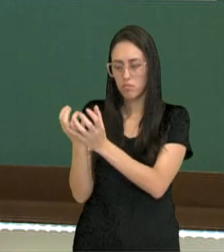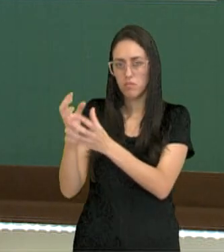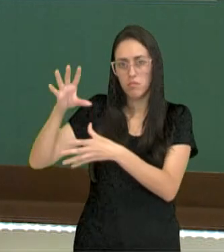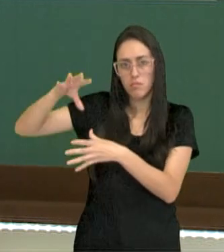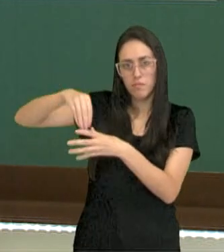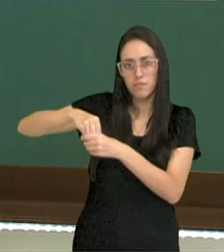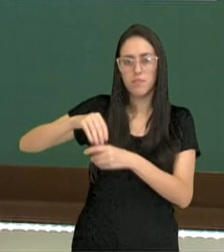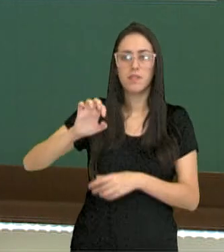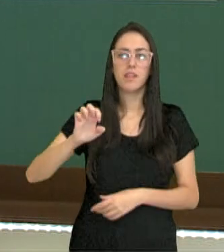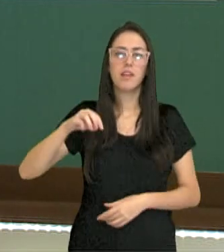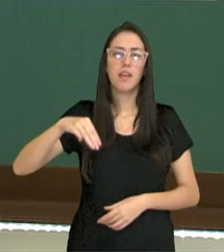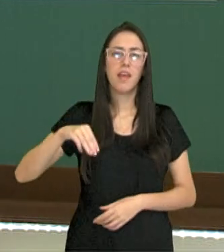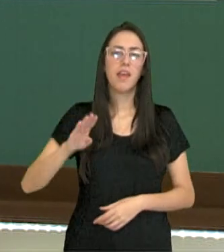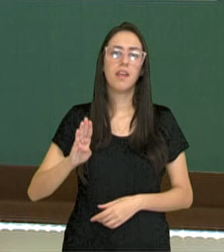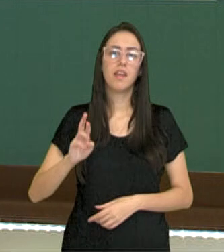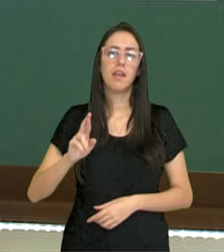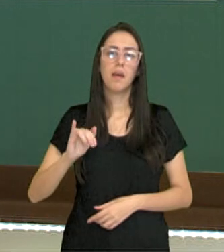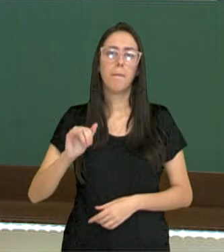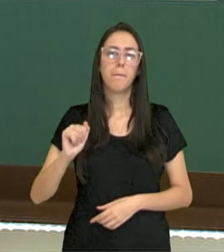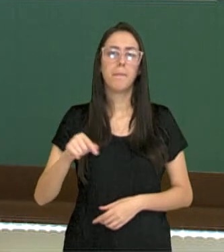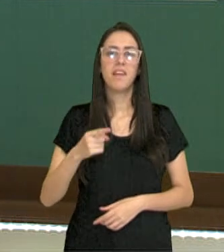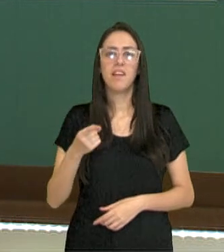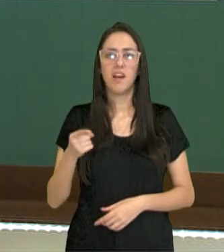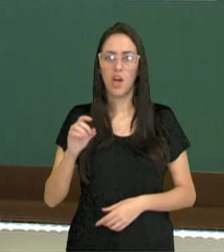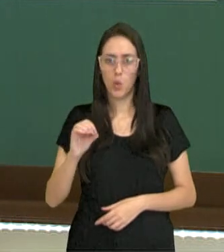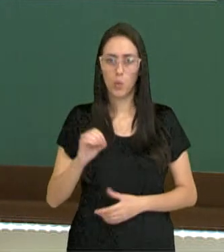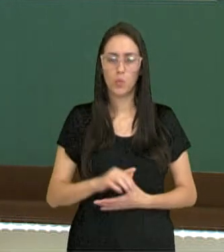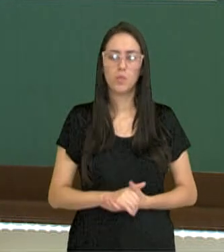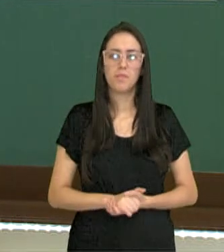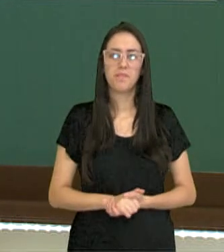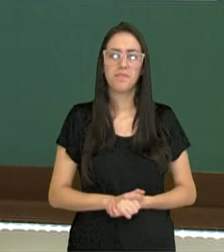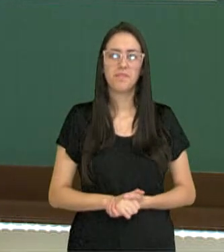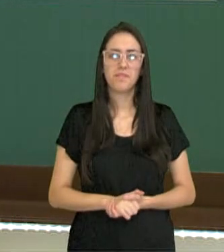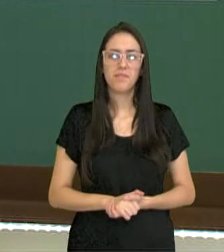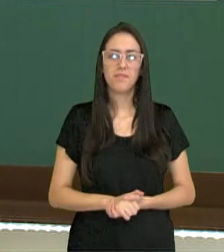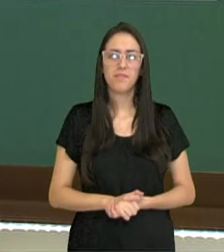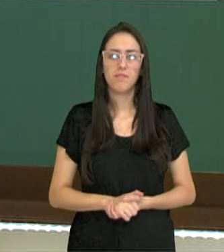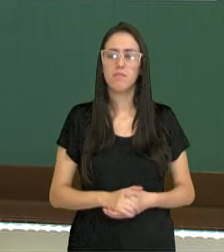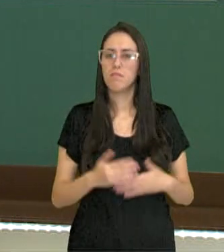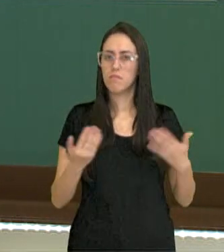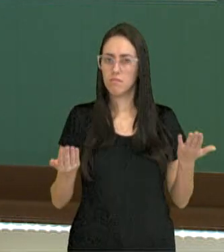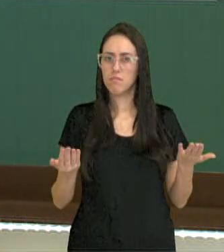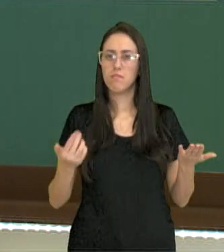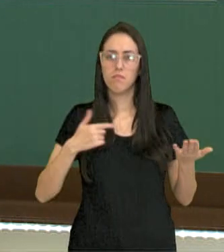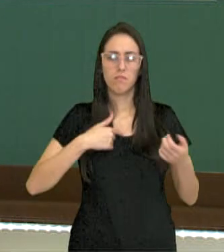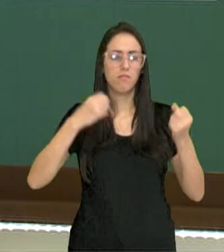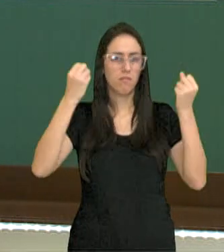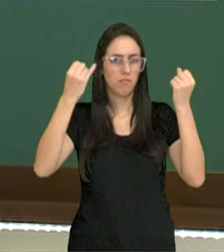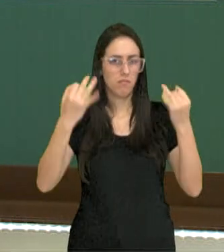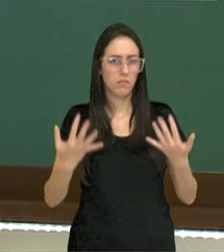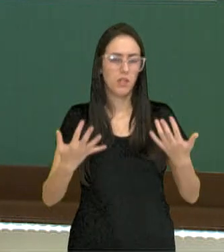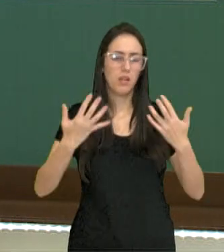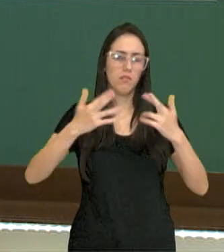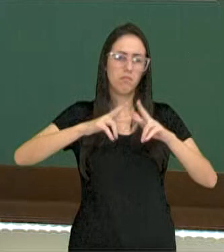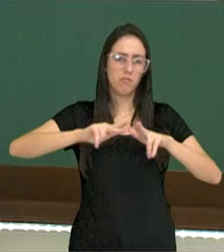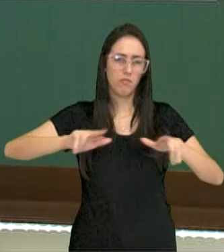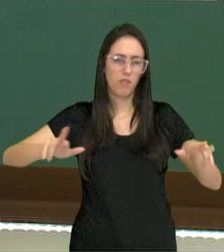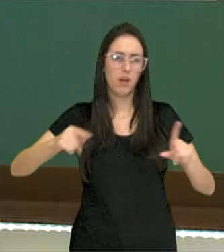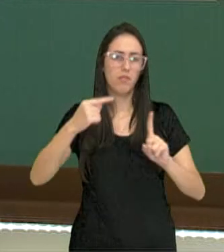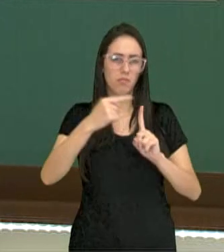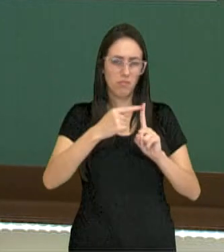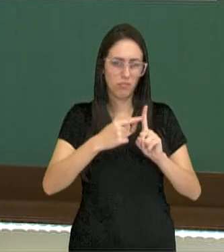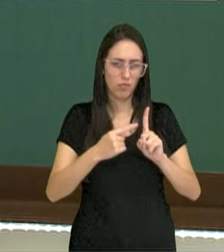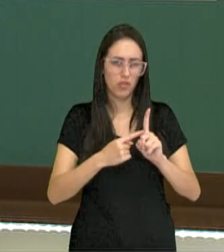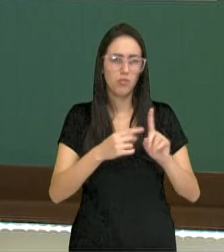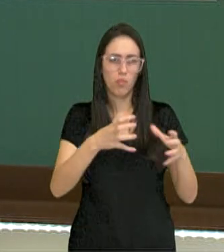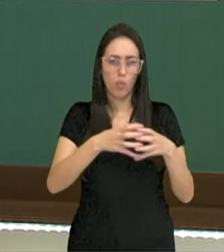nosso embrião da nossa planta. Já que estamos falando de espécies, vamos falar das espécies que